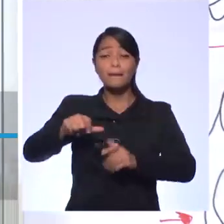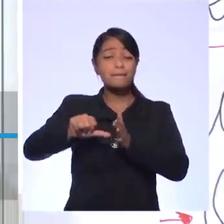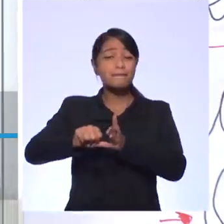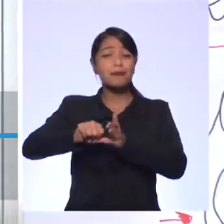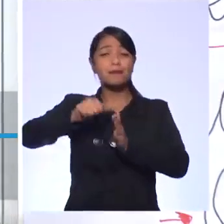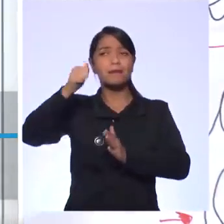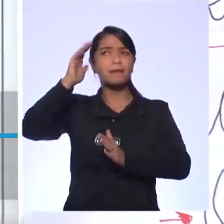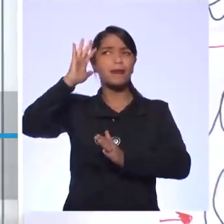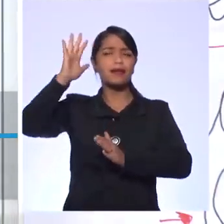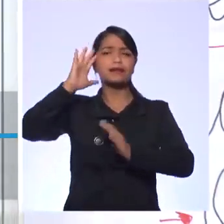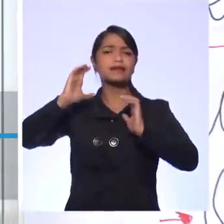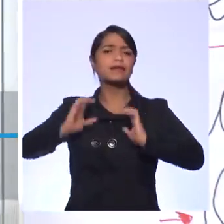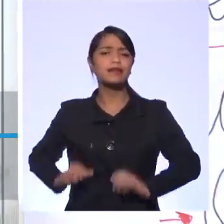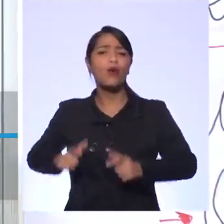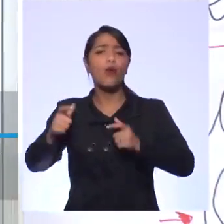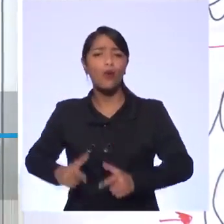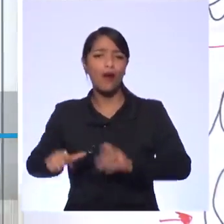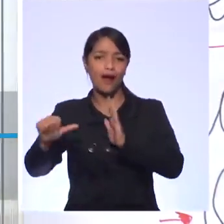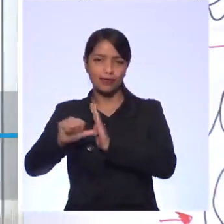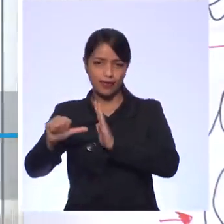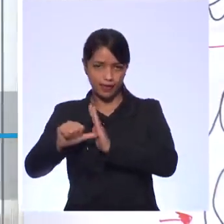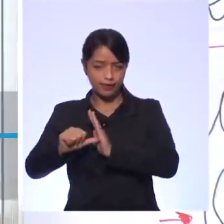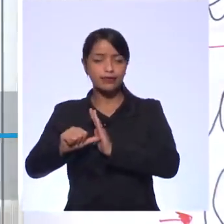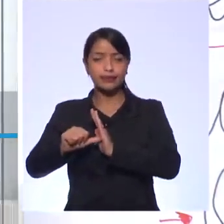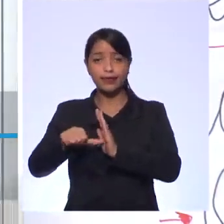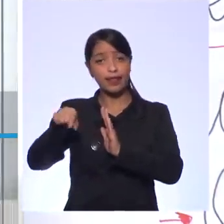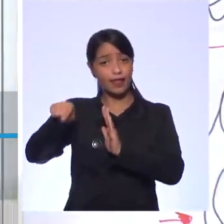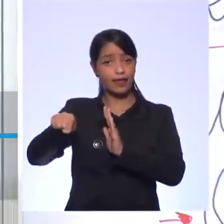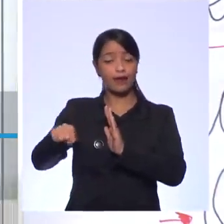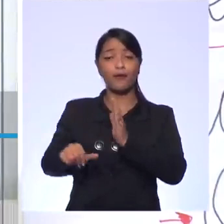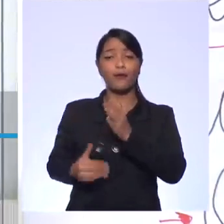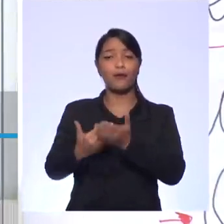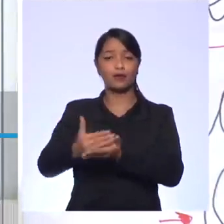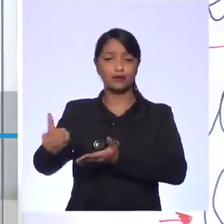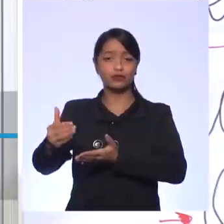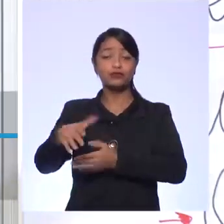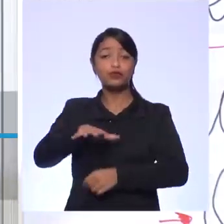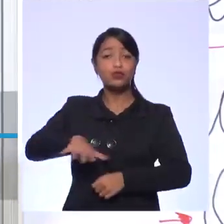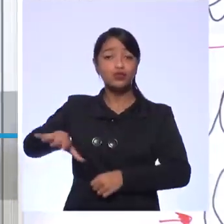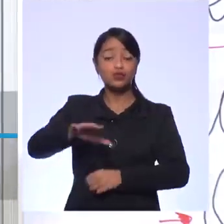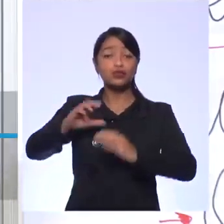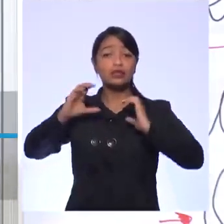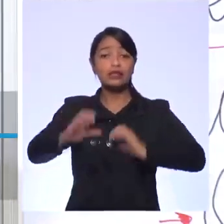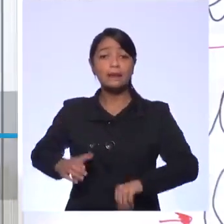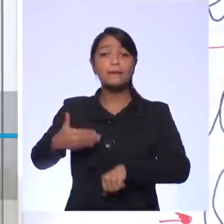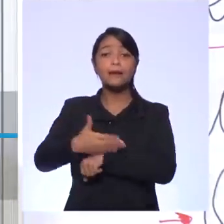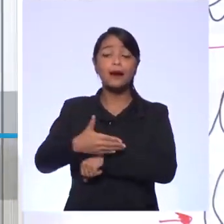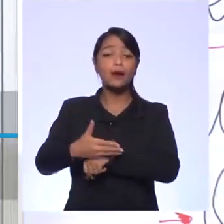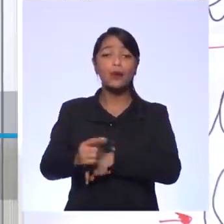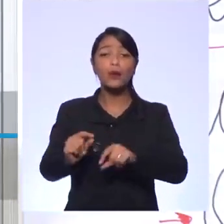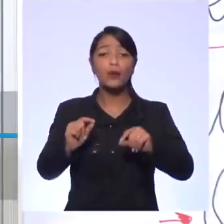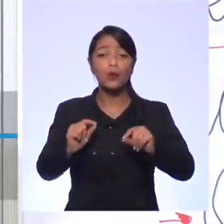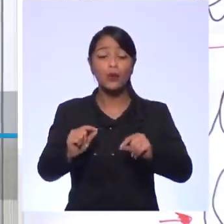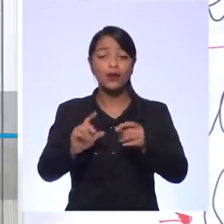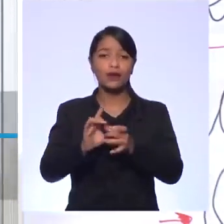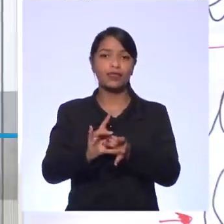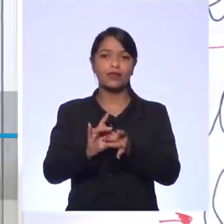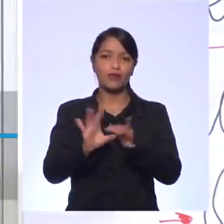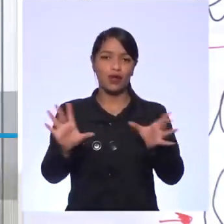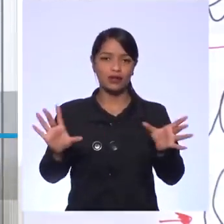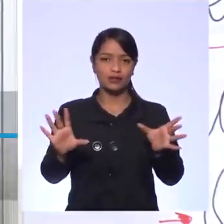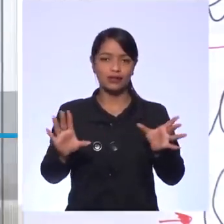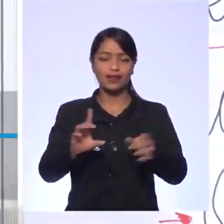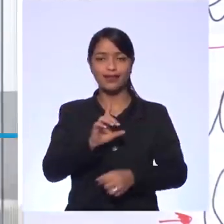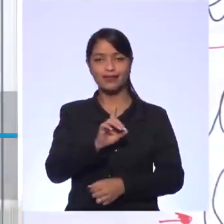inventou a cidadania, onde os cidadãos participam da democracia. O que é democracia? É uma política